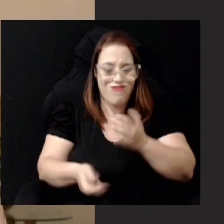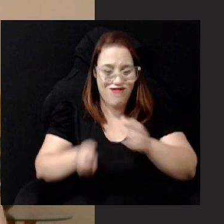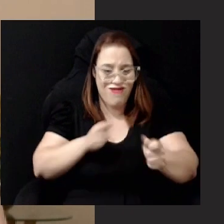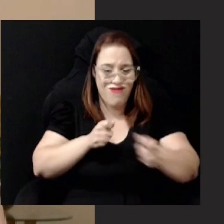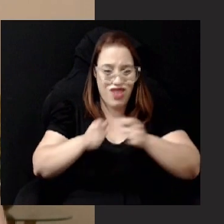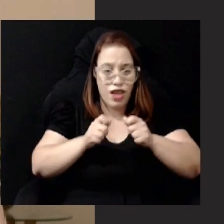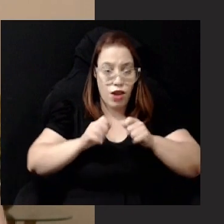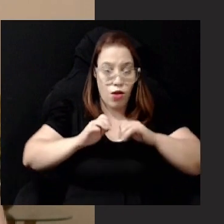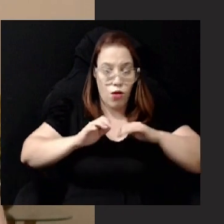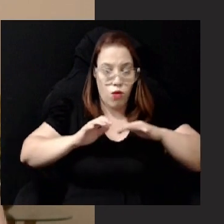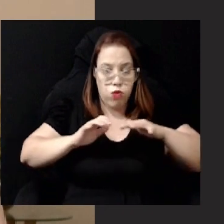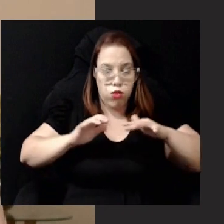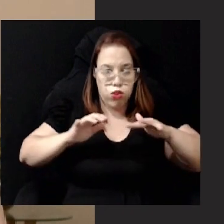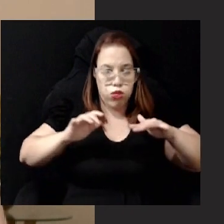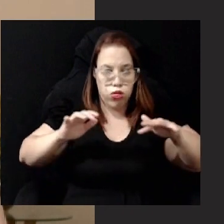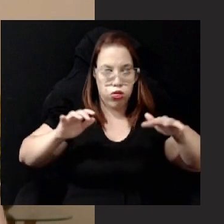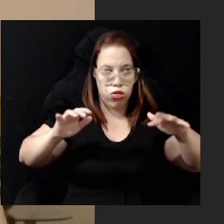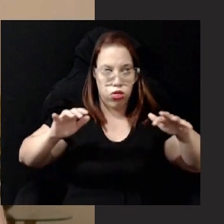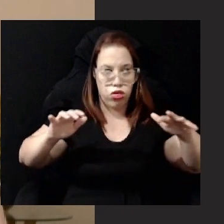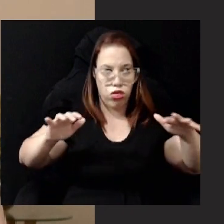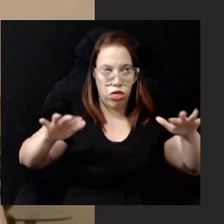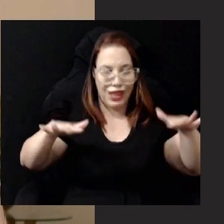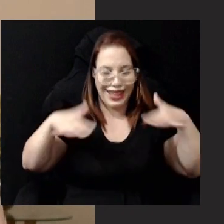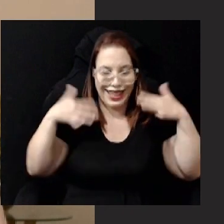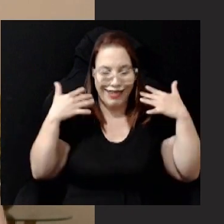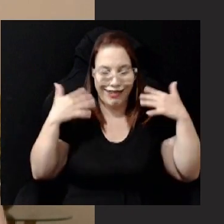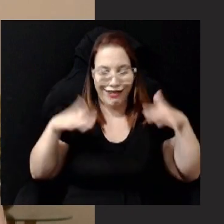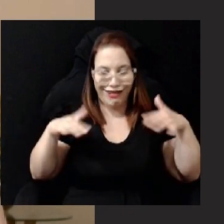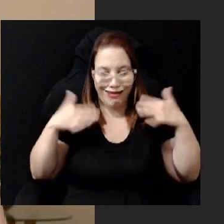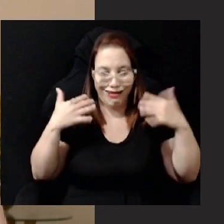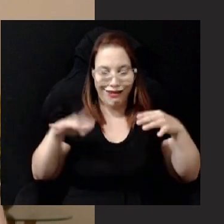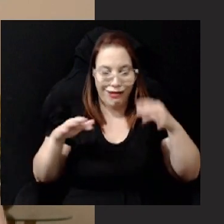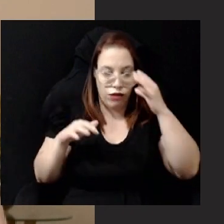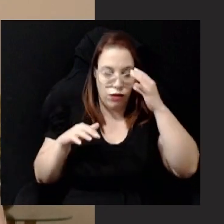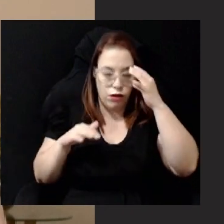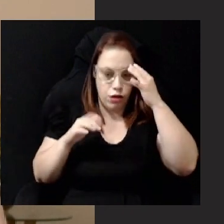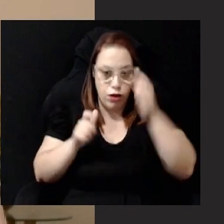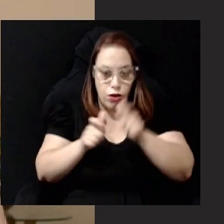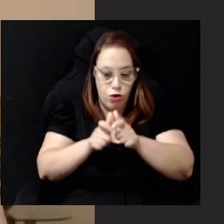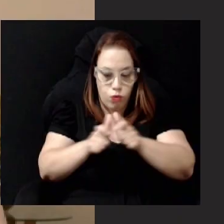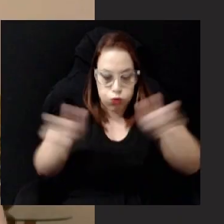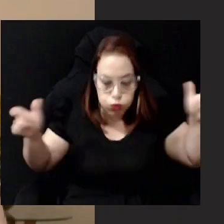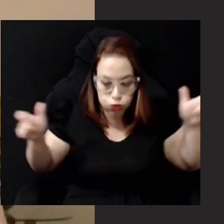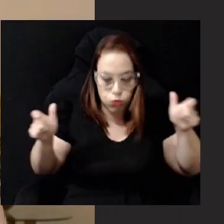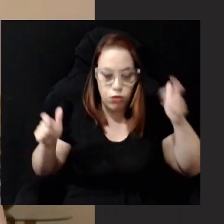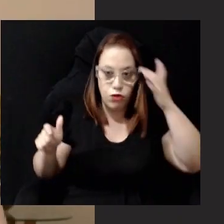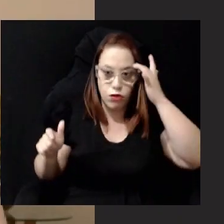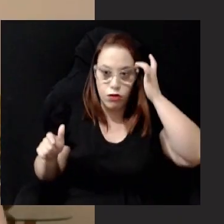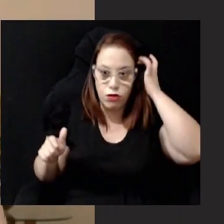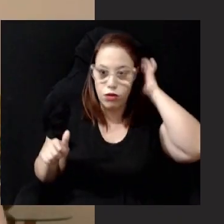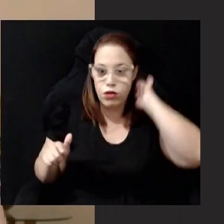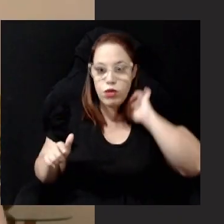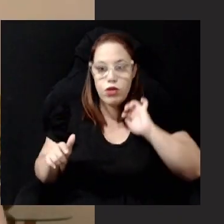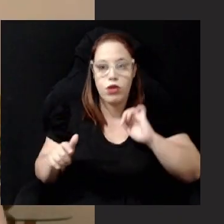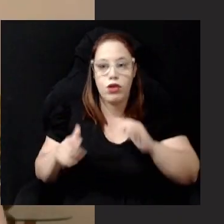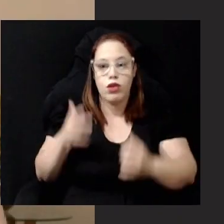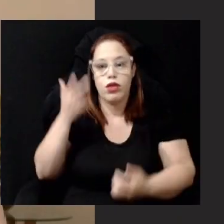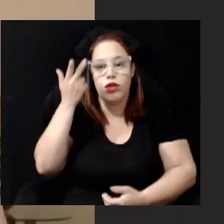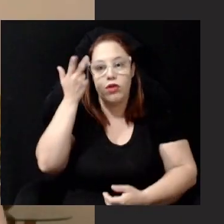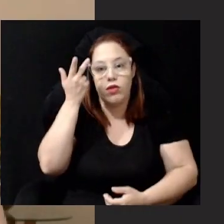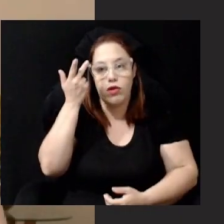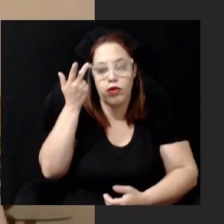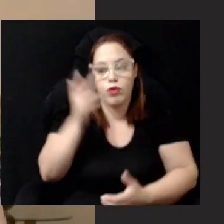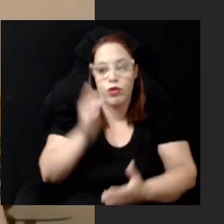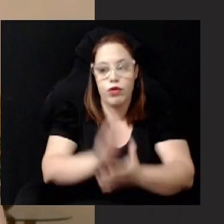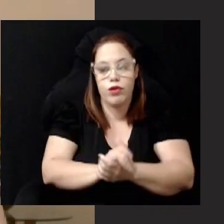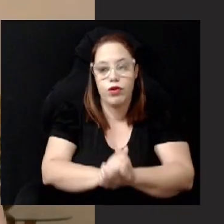e a multiplicação dessas células passa a ser desordenada, ele passa a crescer de maneira fora do comum, e